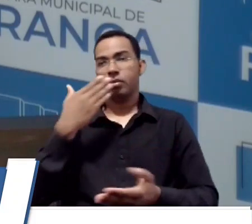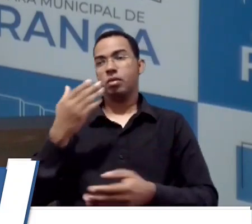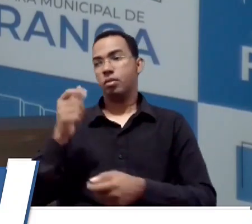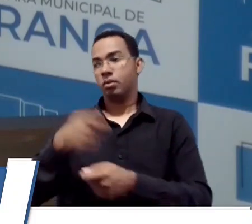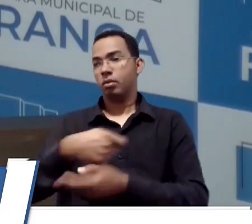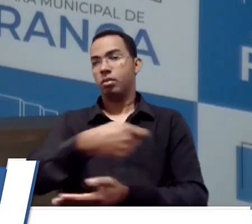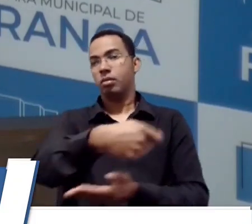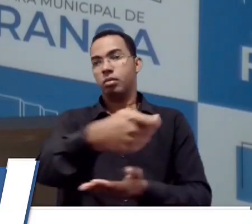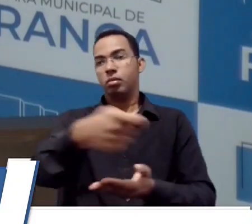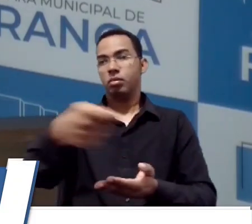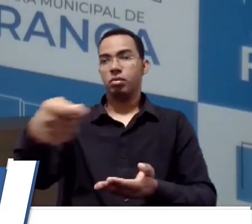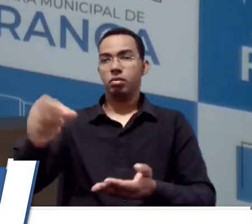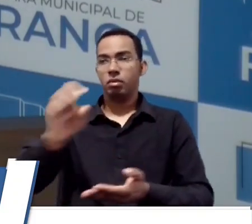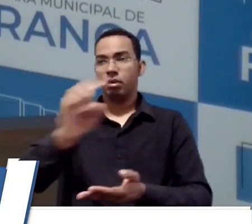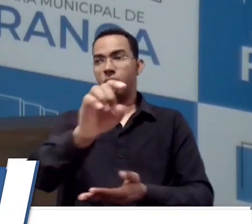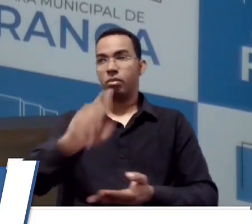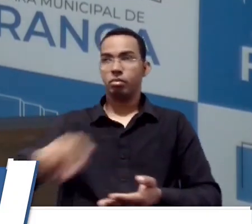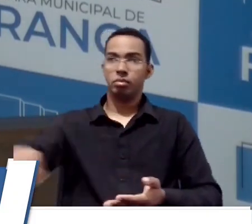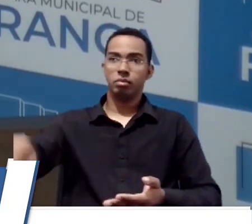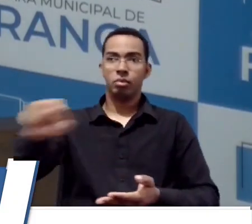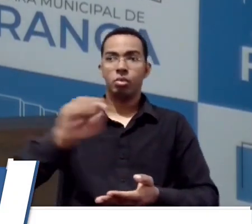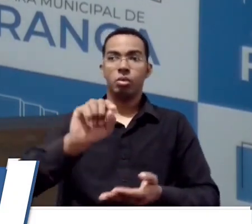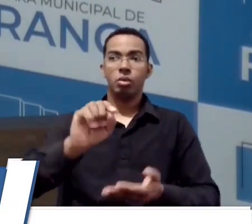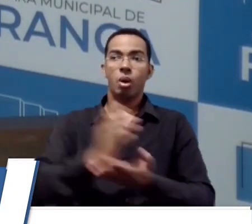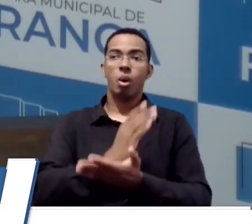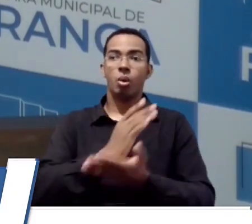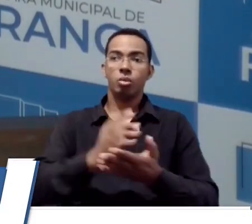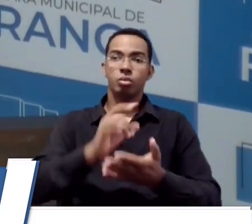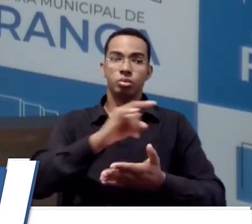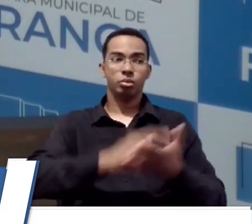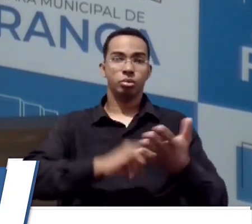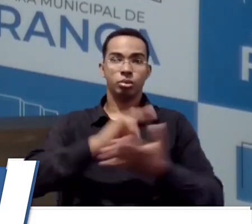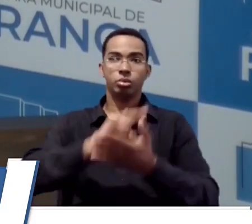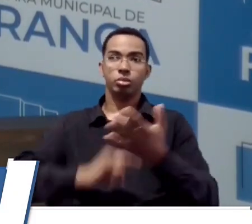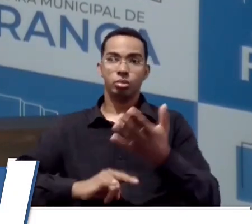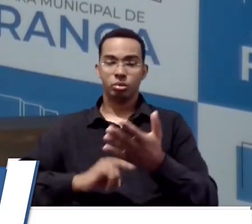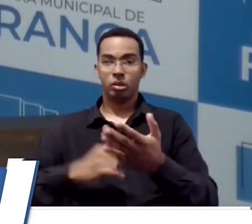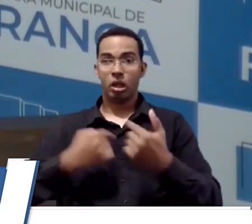na mesa de cada um, alguns documentos que estão